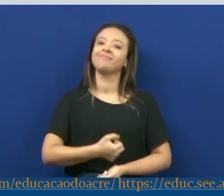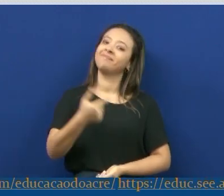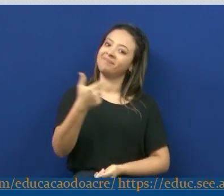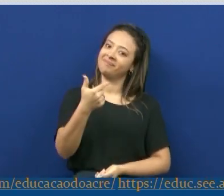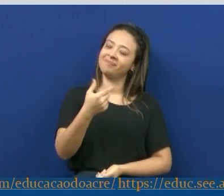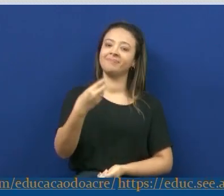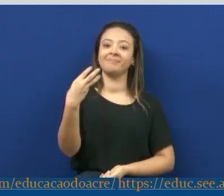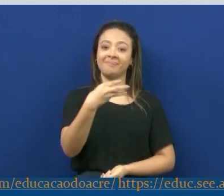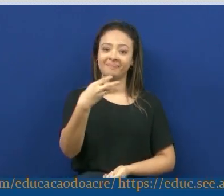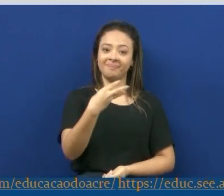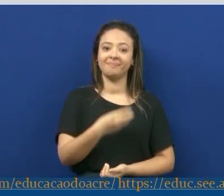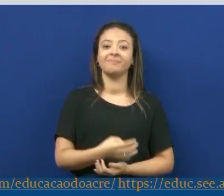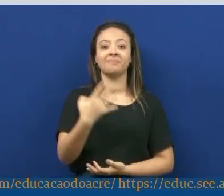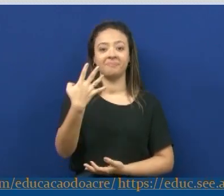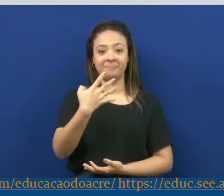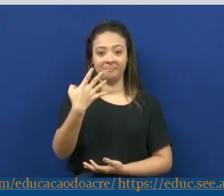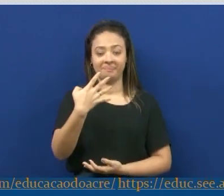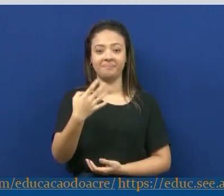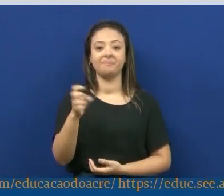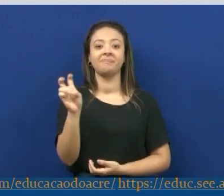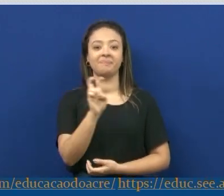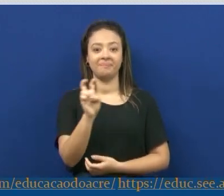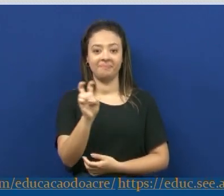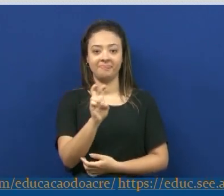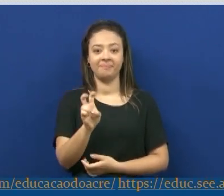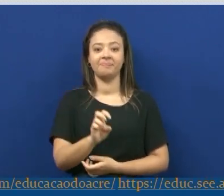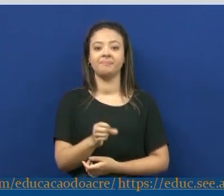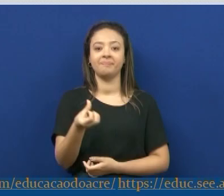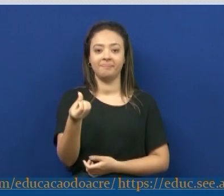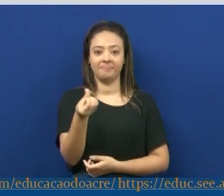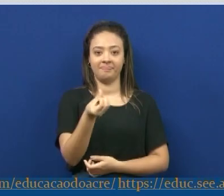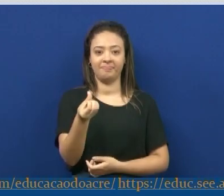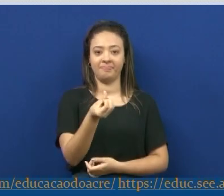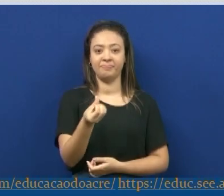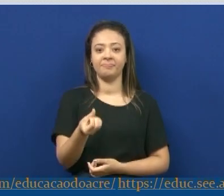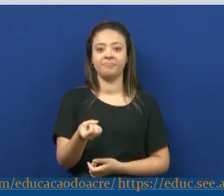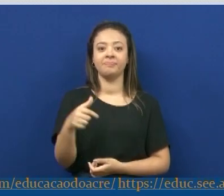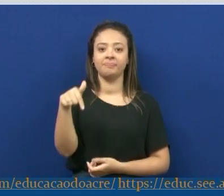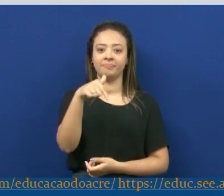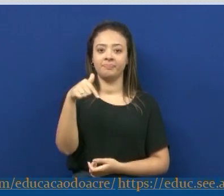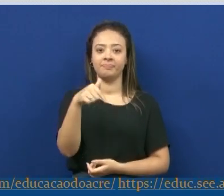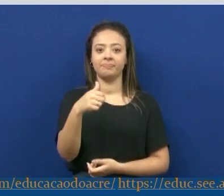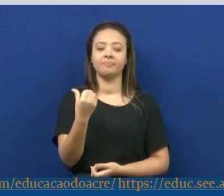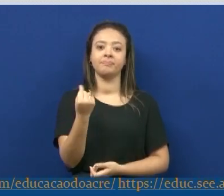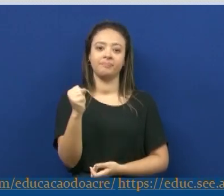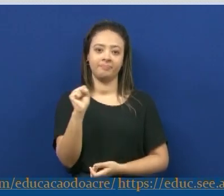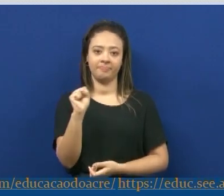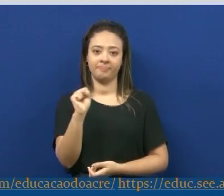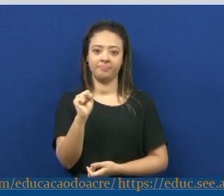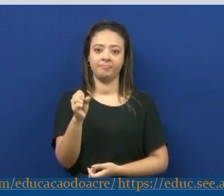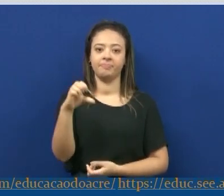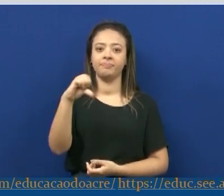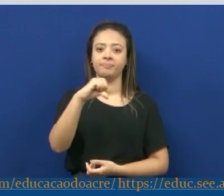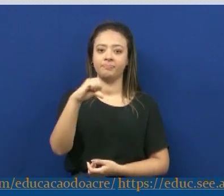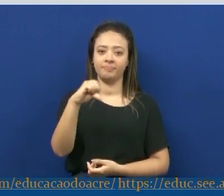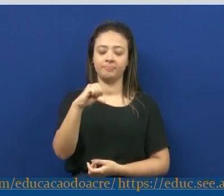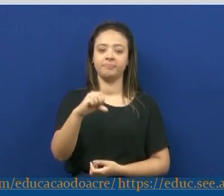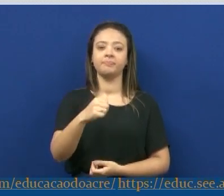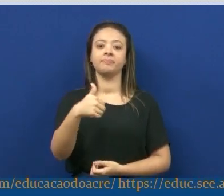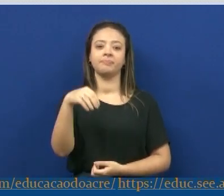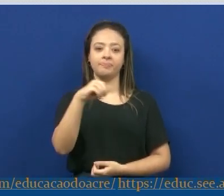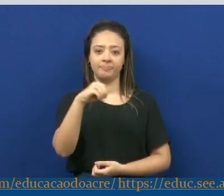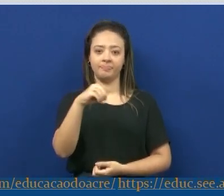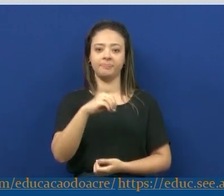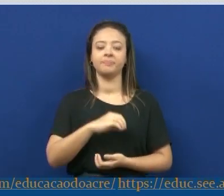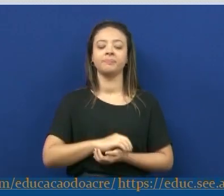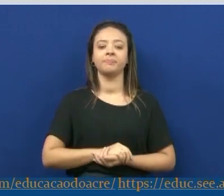segundo, o terceiro, o quarto, o quinto, o sexto, o sétimo, o oitavo, o